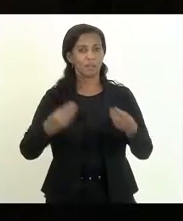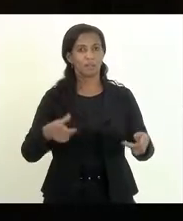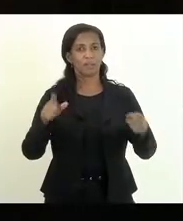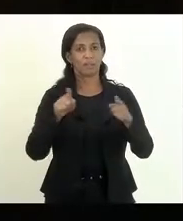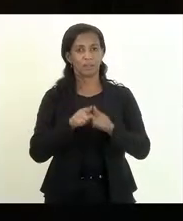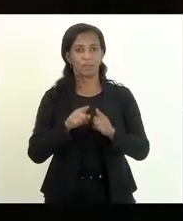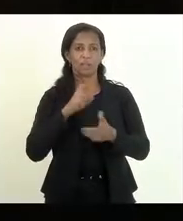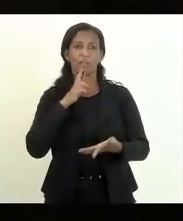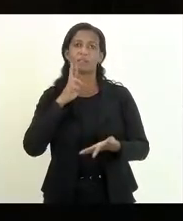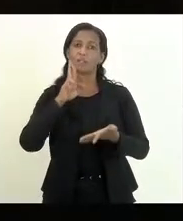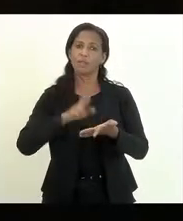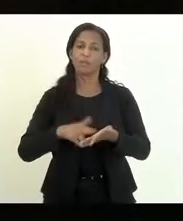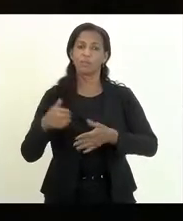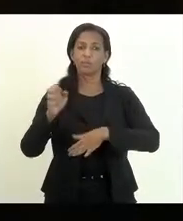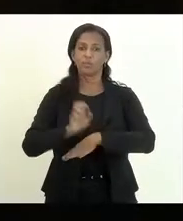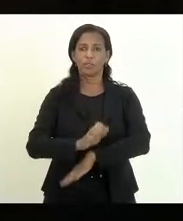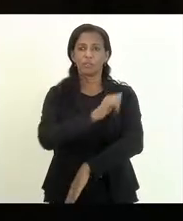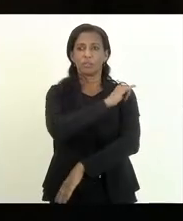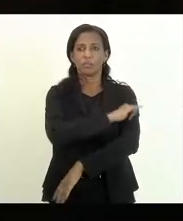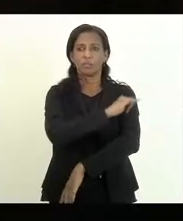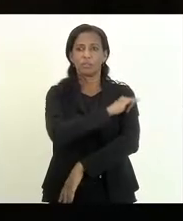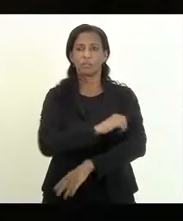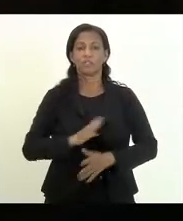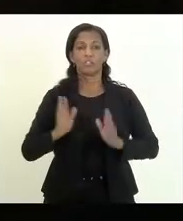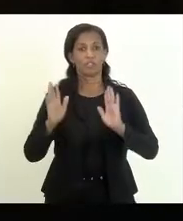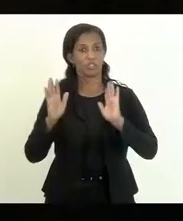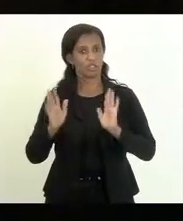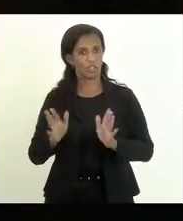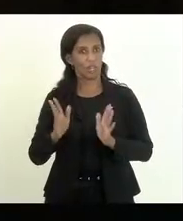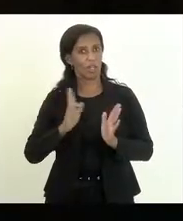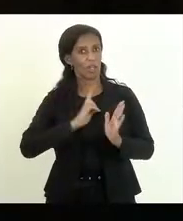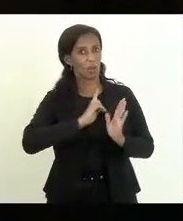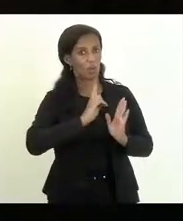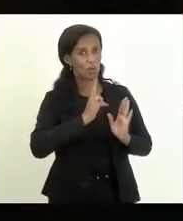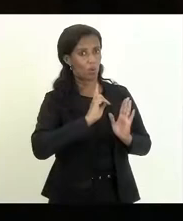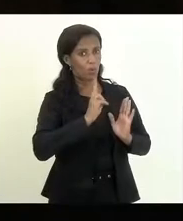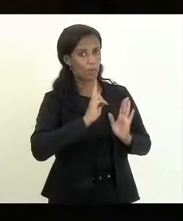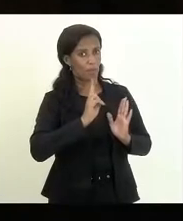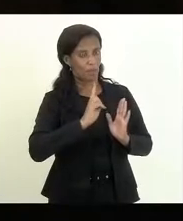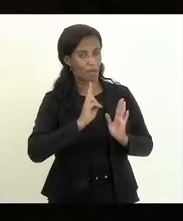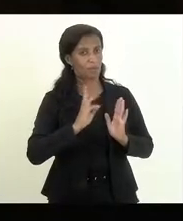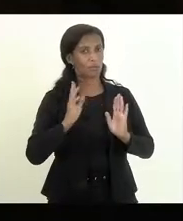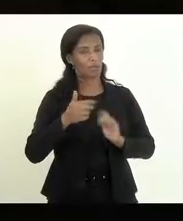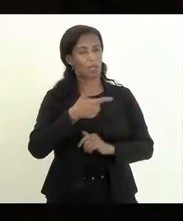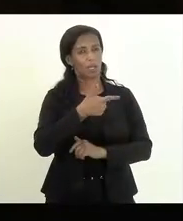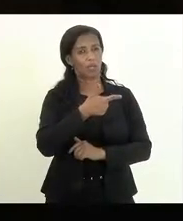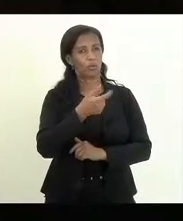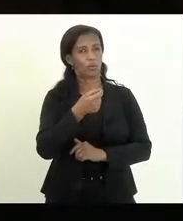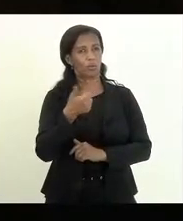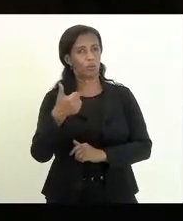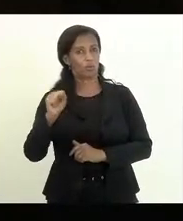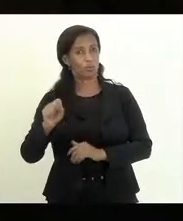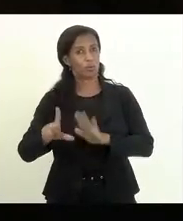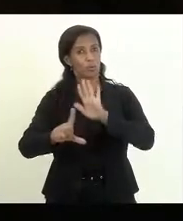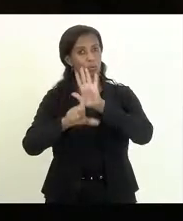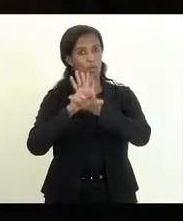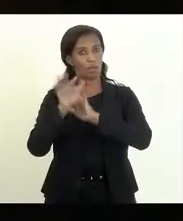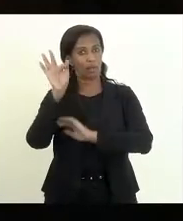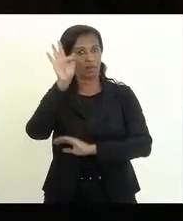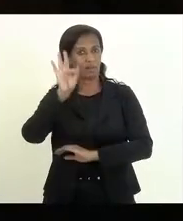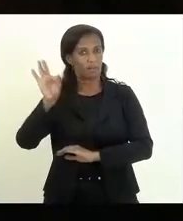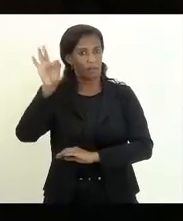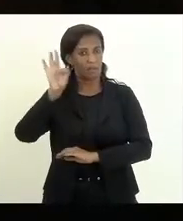esse reconhecimento para o Estado do Rio de Janeiro, já nomeado desde 2018 em leis federais